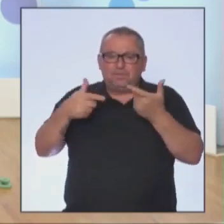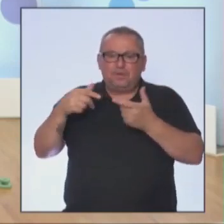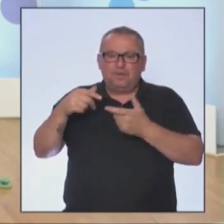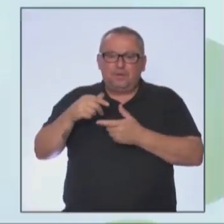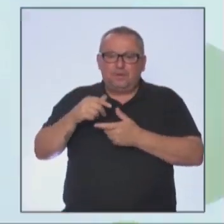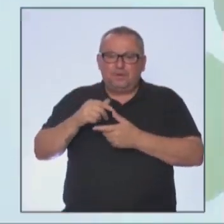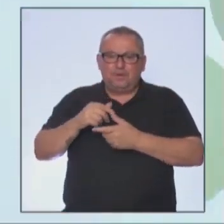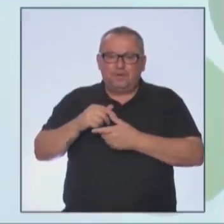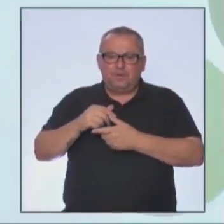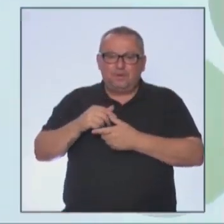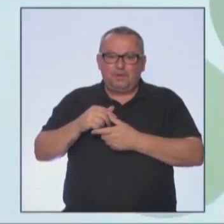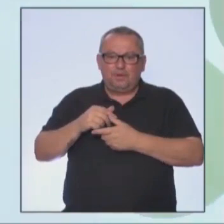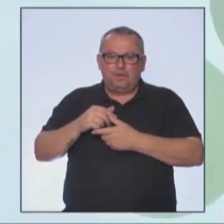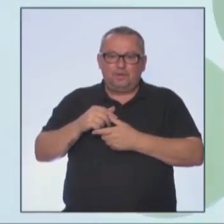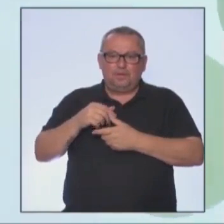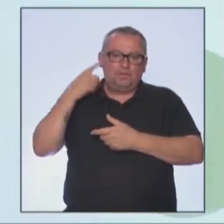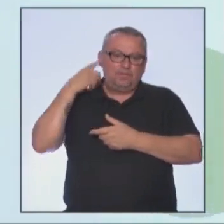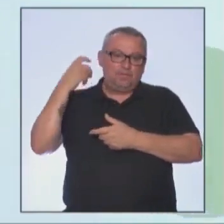daqui.